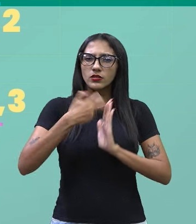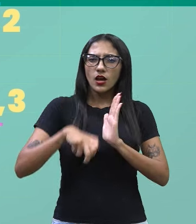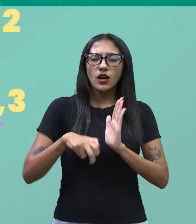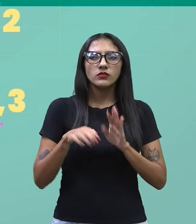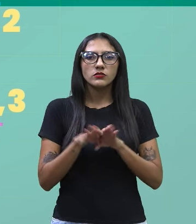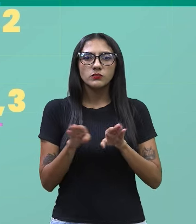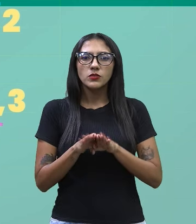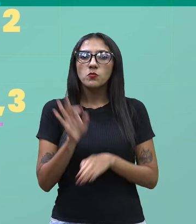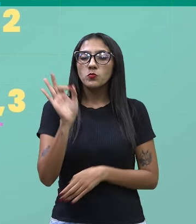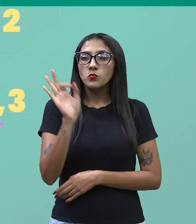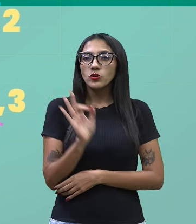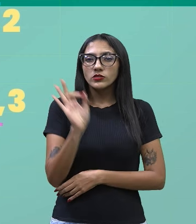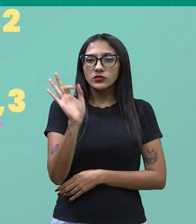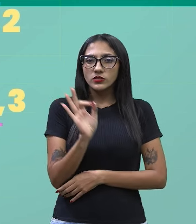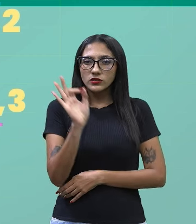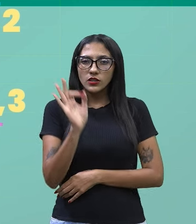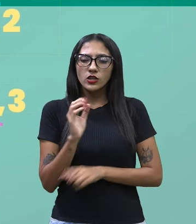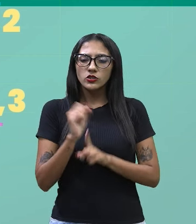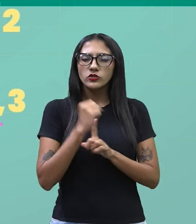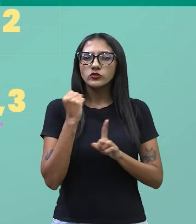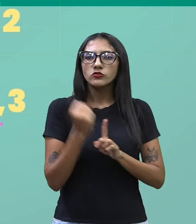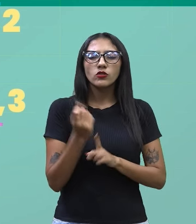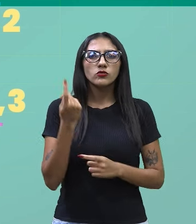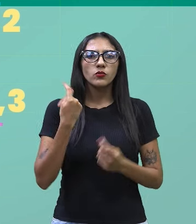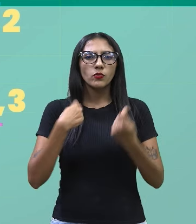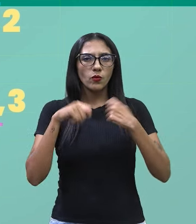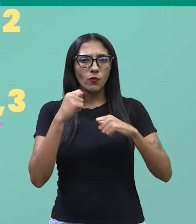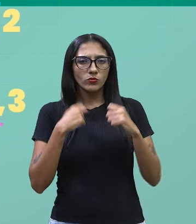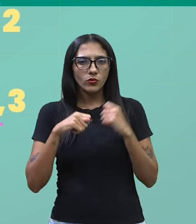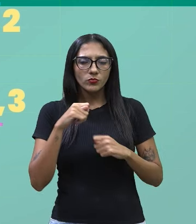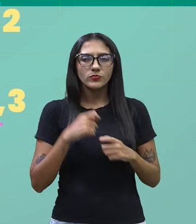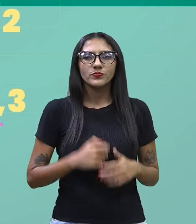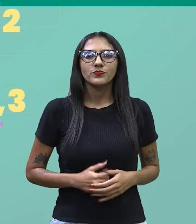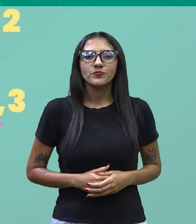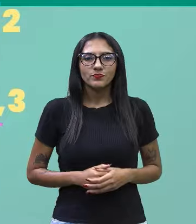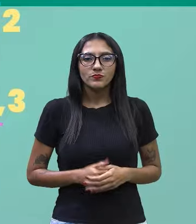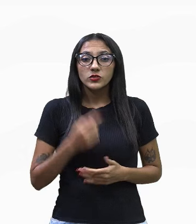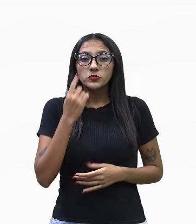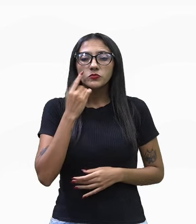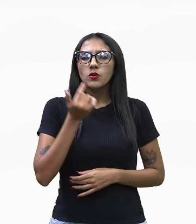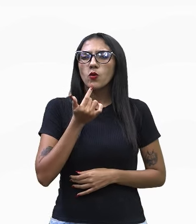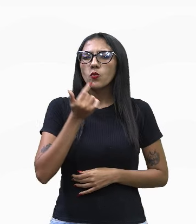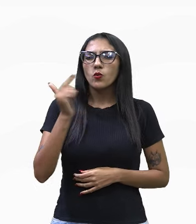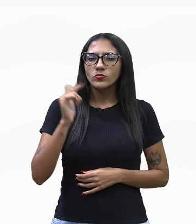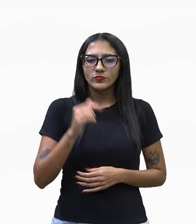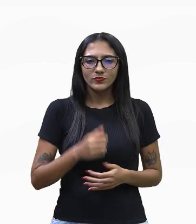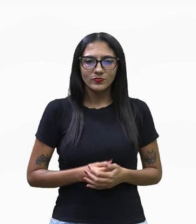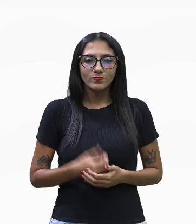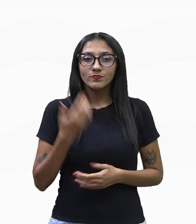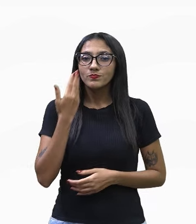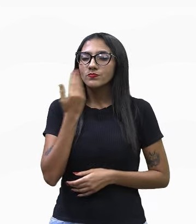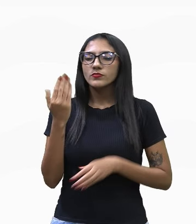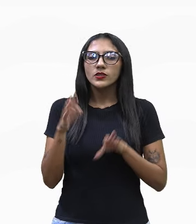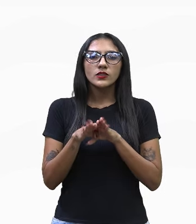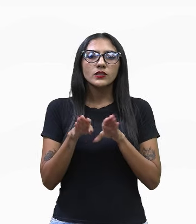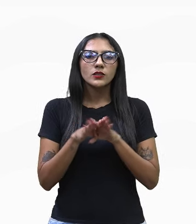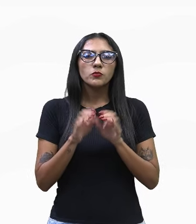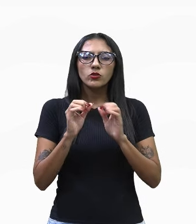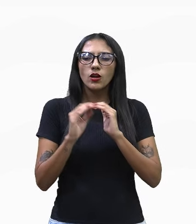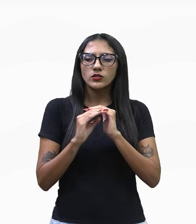de sócios sócioeconômico Econômica que nós estamos abordando vamos ver mais um gráfico aqui um gráfico que vai tratar da estabilidade no